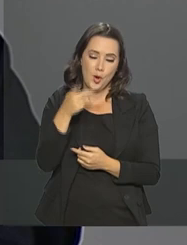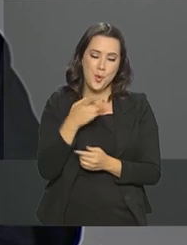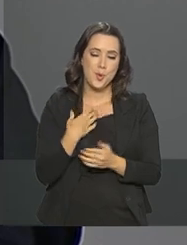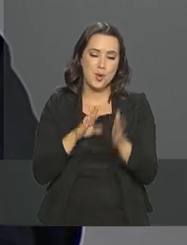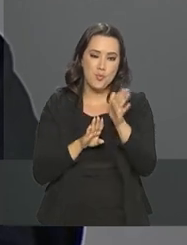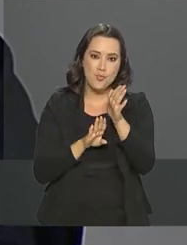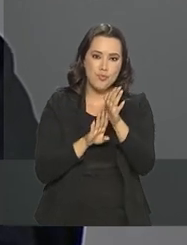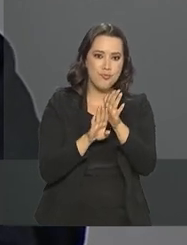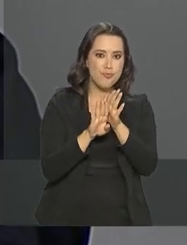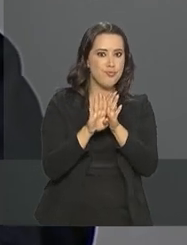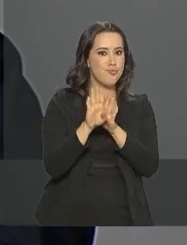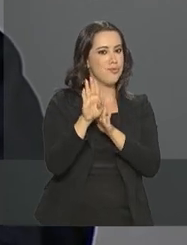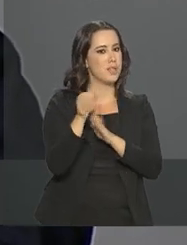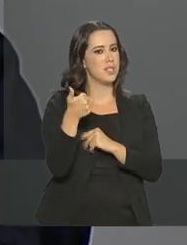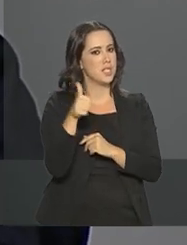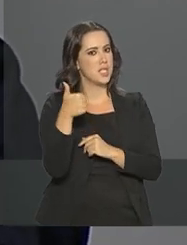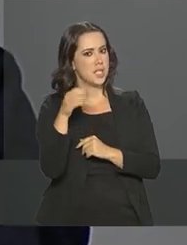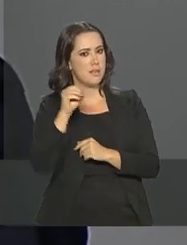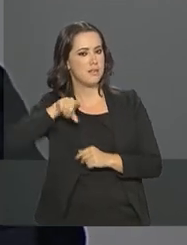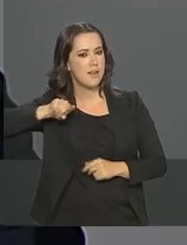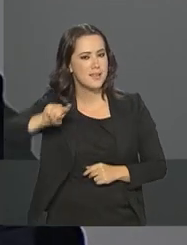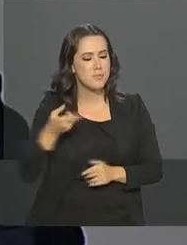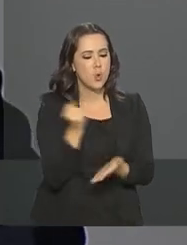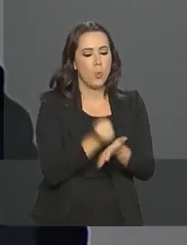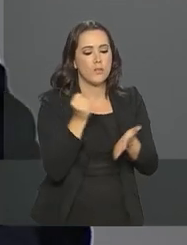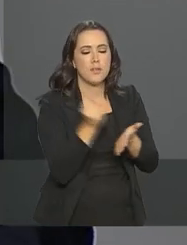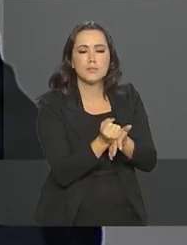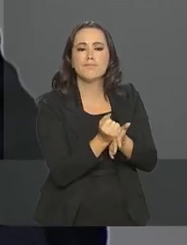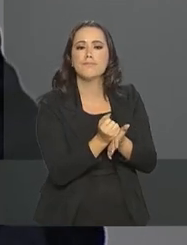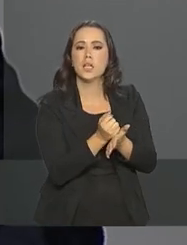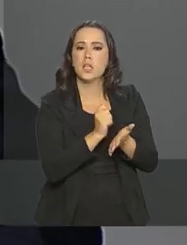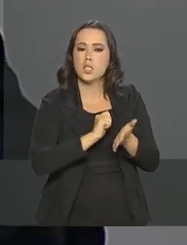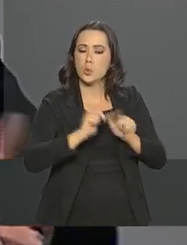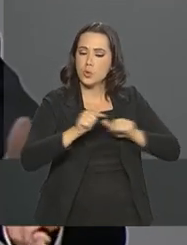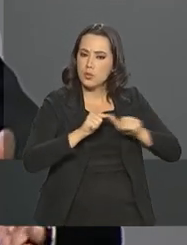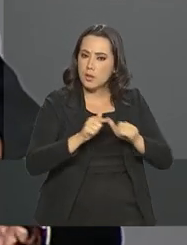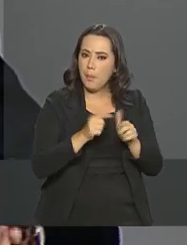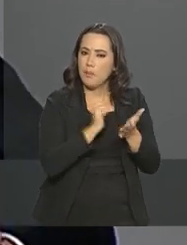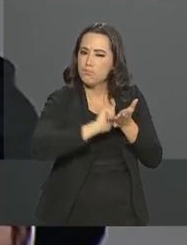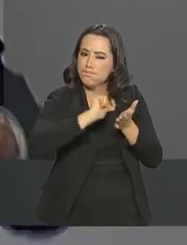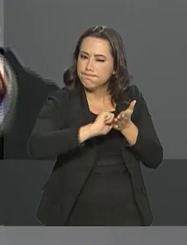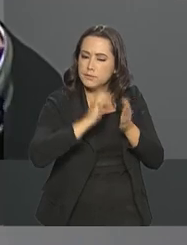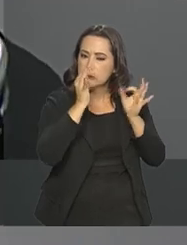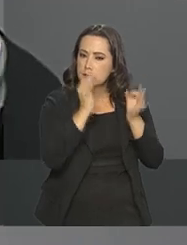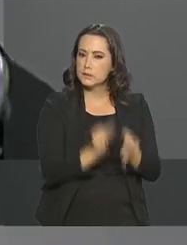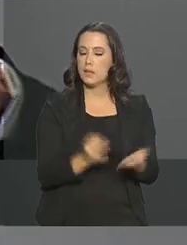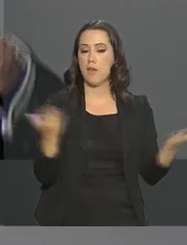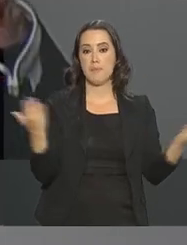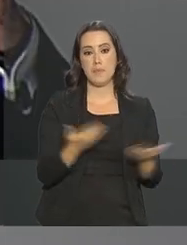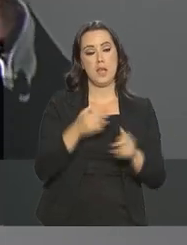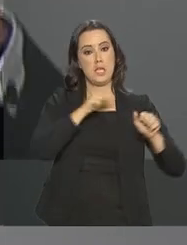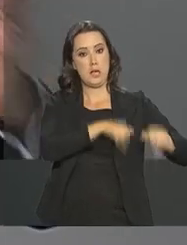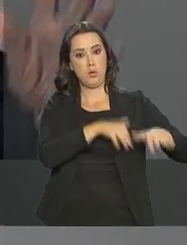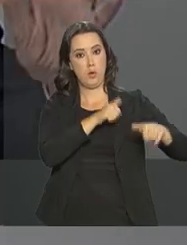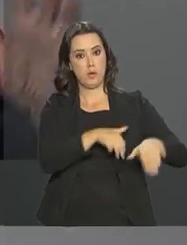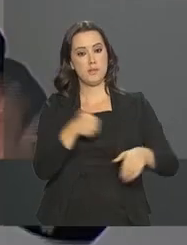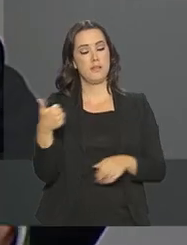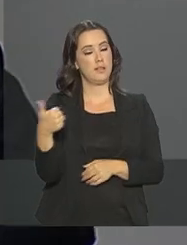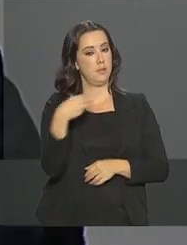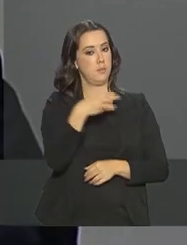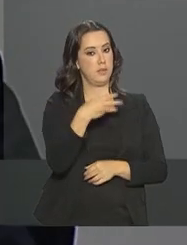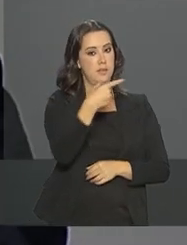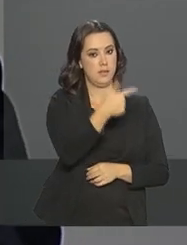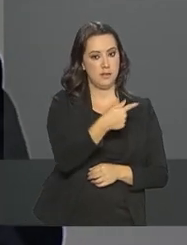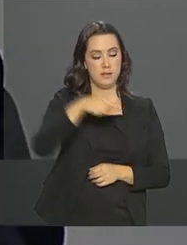110 mil carteiras assinadas agora em setembro 137 mil e 500